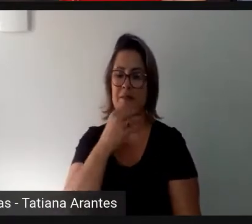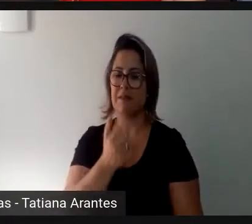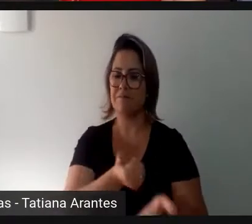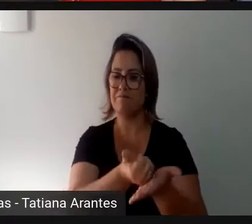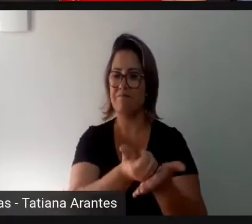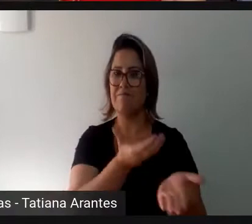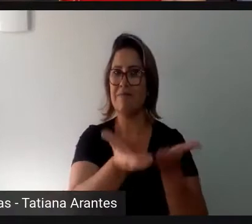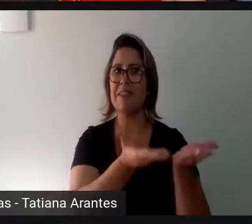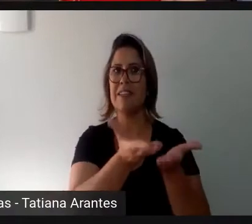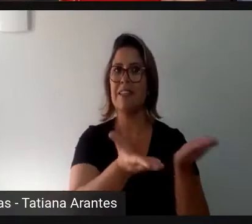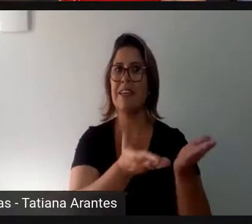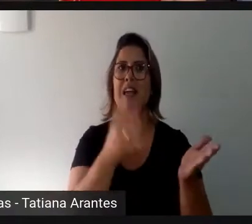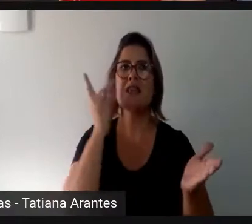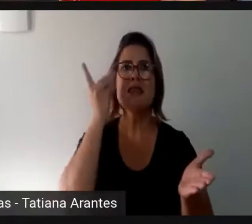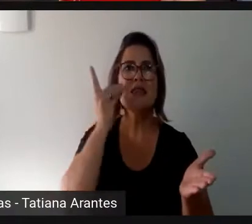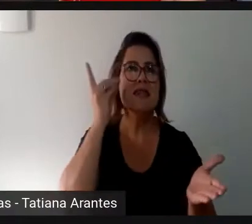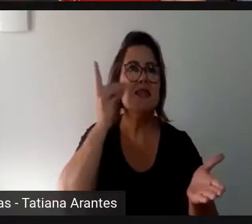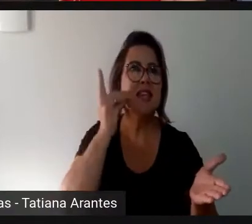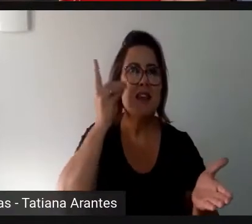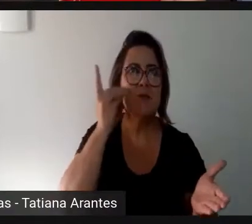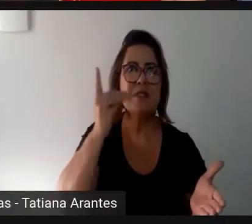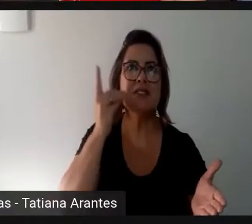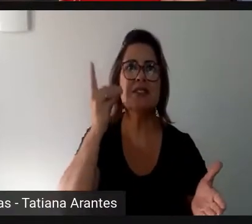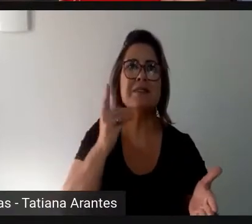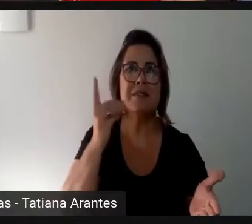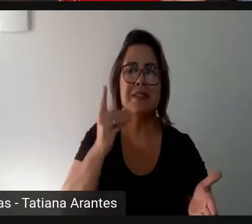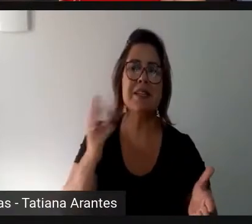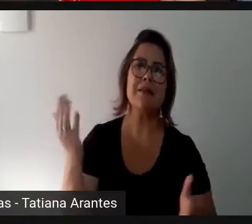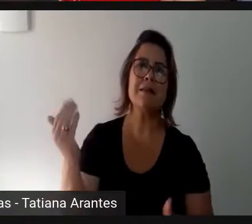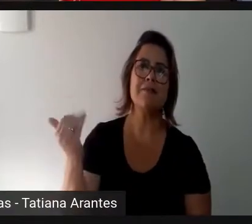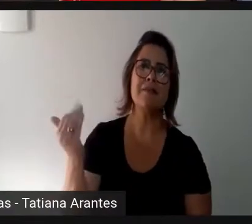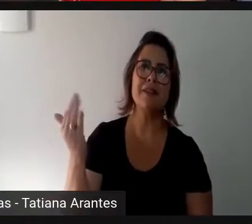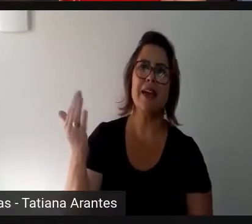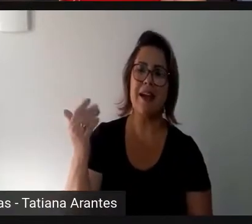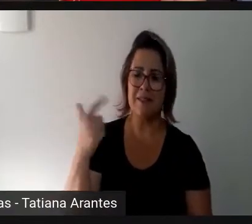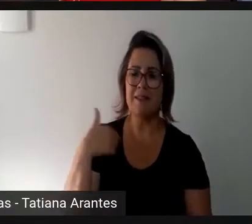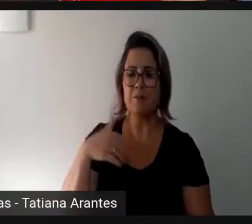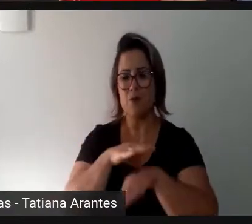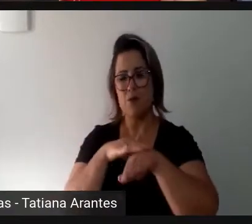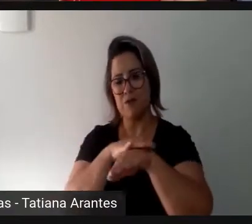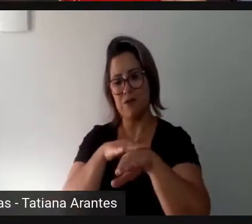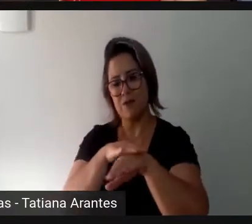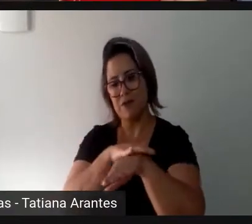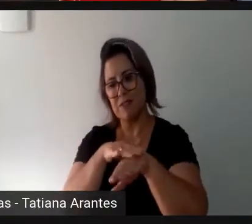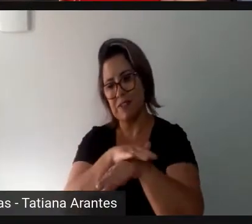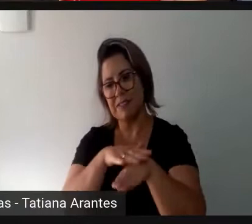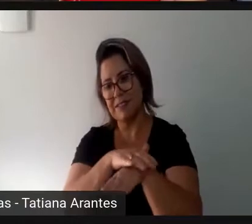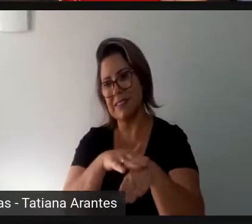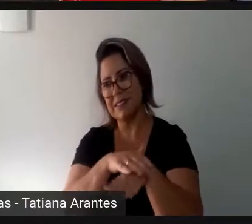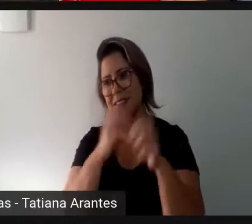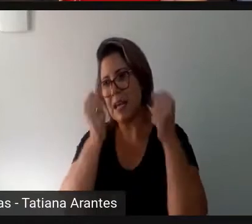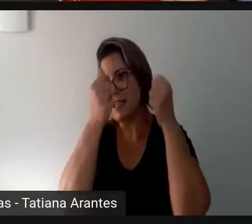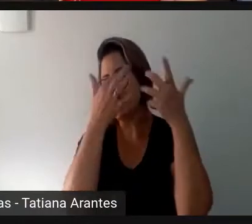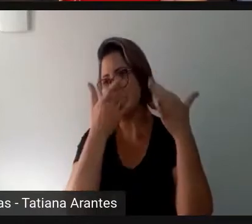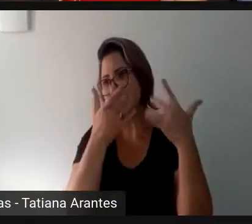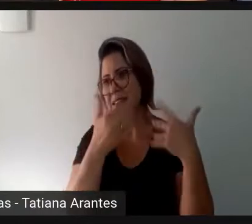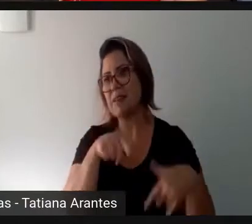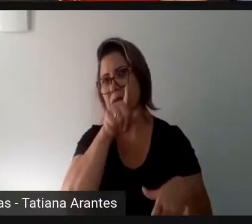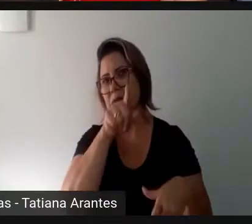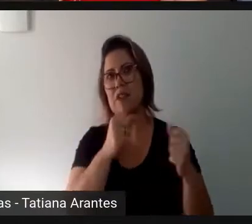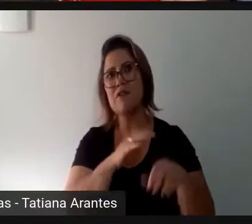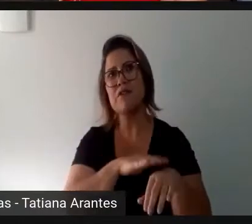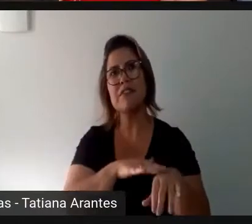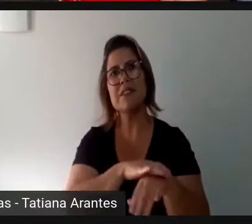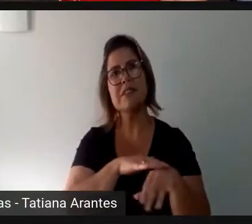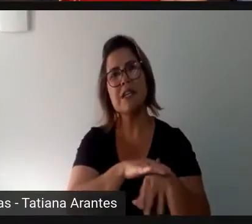deputado, muitas vezes, ele recebia um lobbyista, olha, vem para mim, vem comigo para essa reunião para você me explicar se o que ele está falando faz sentido. E o cara vem e